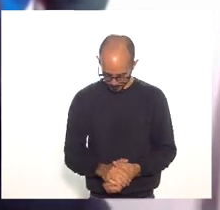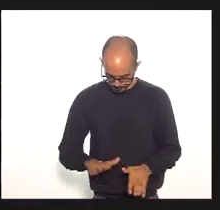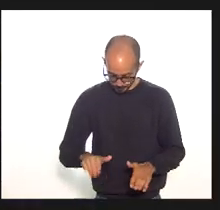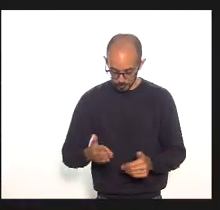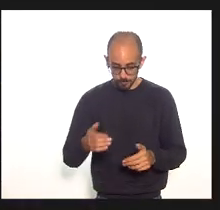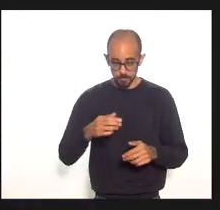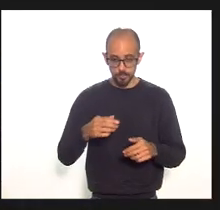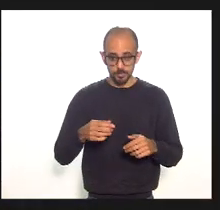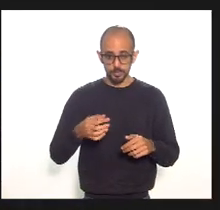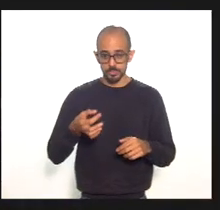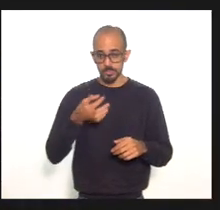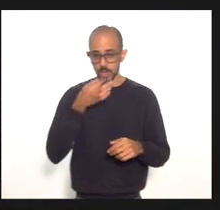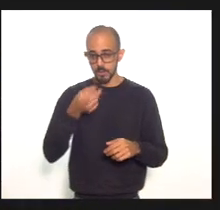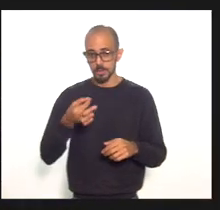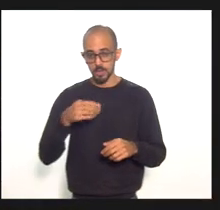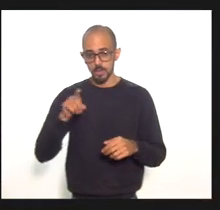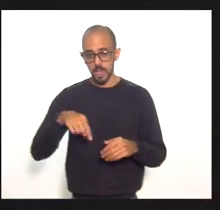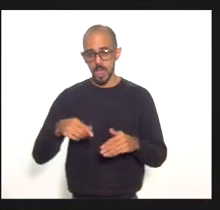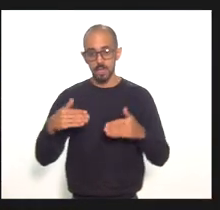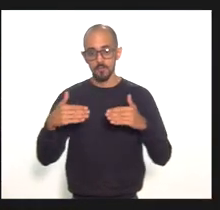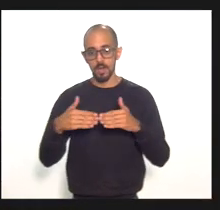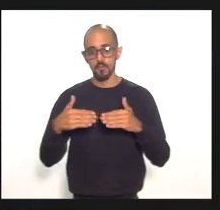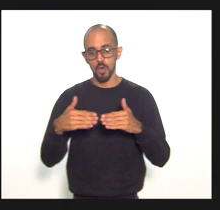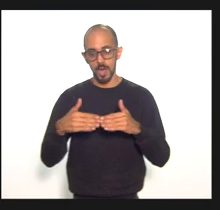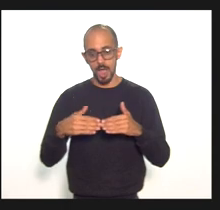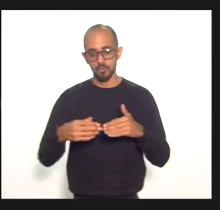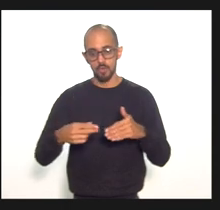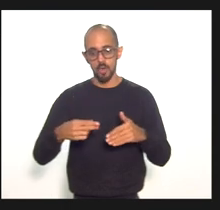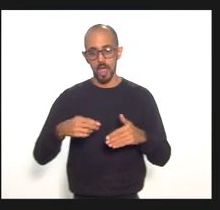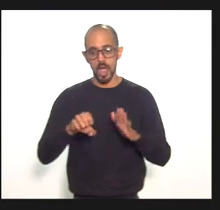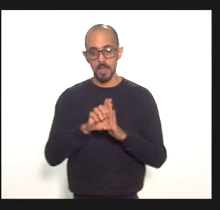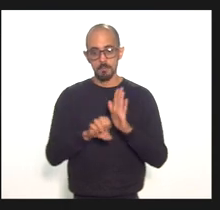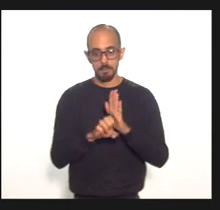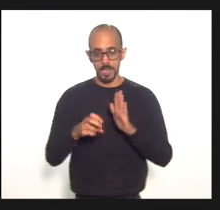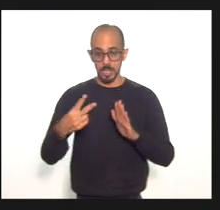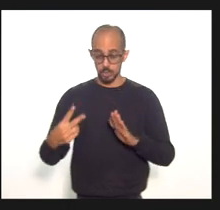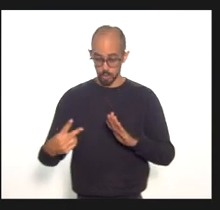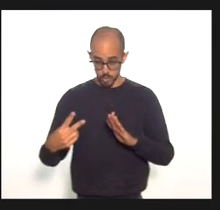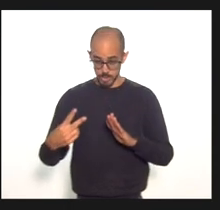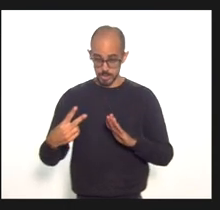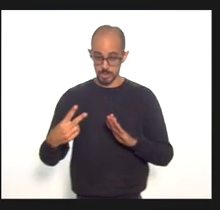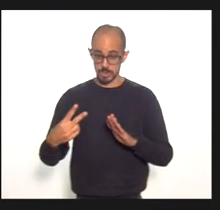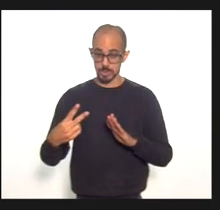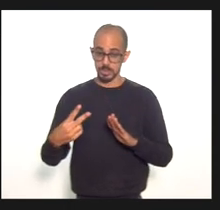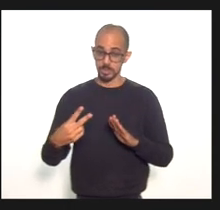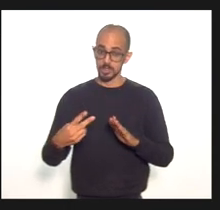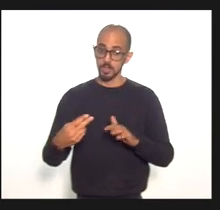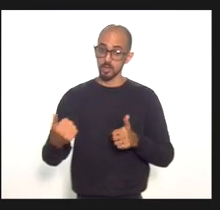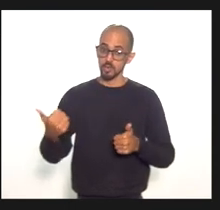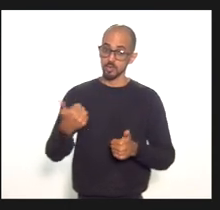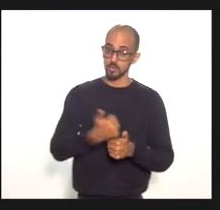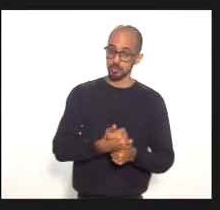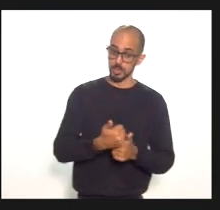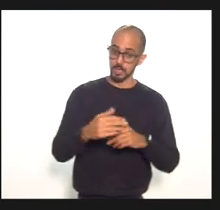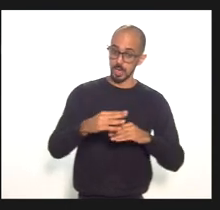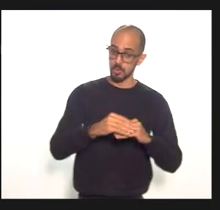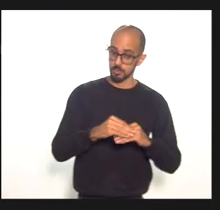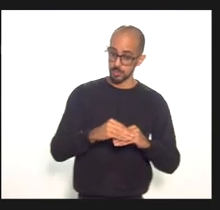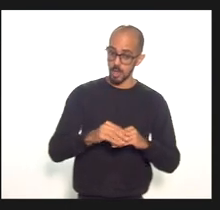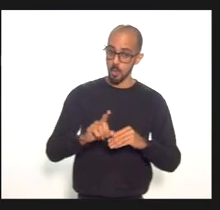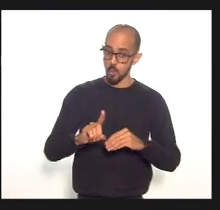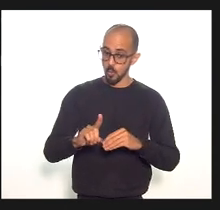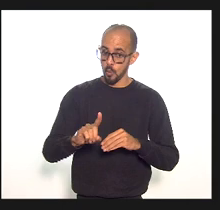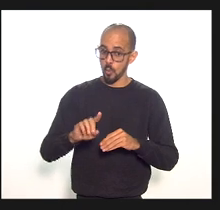Parecer, senhor presidente, é favorável à emenda 2 da Comissão de Trabalho, favorável com subemenda aglutinativa às emendas